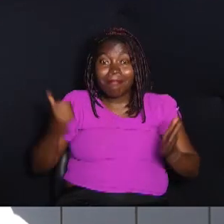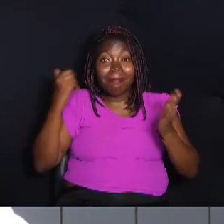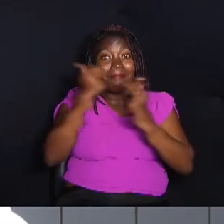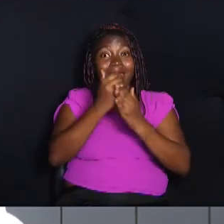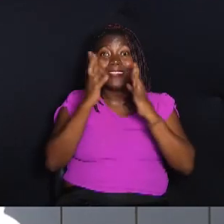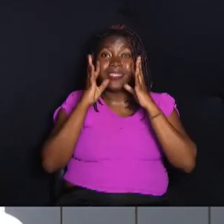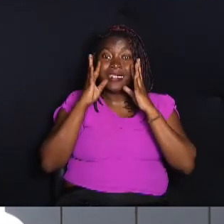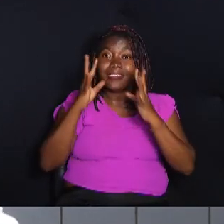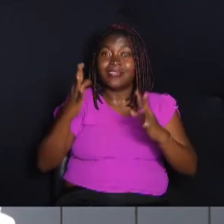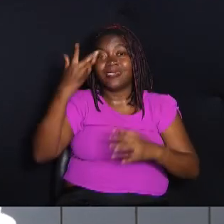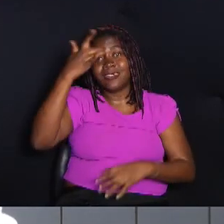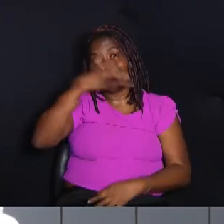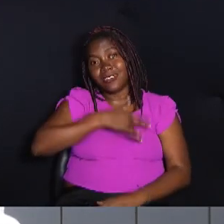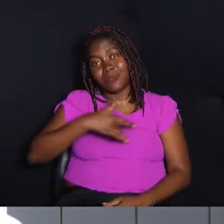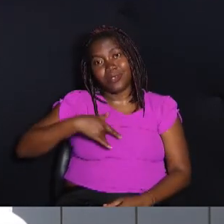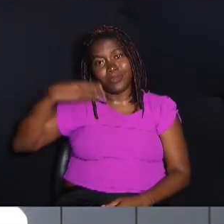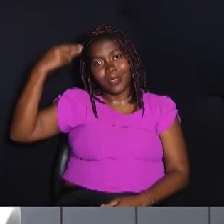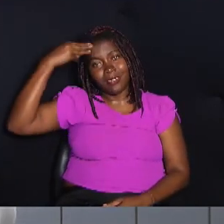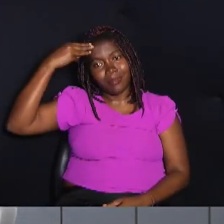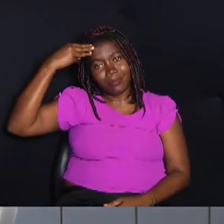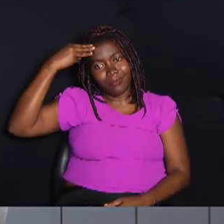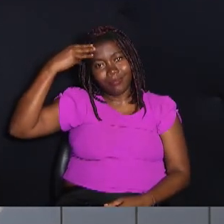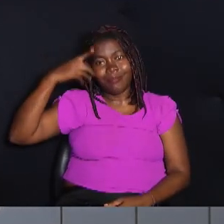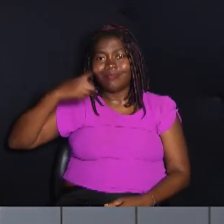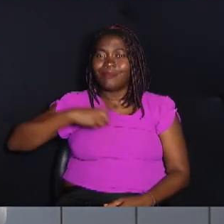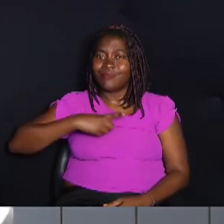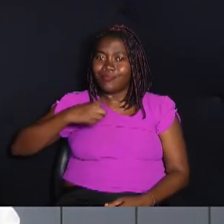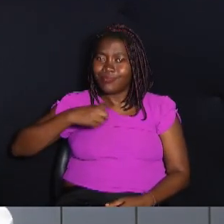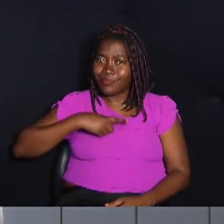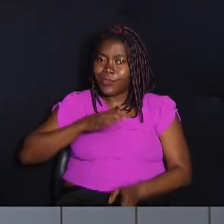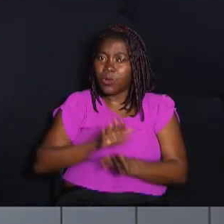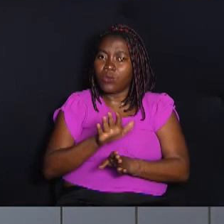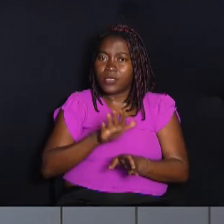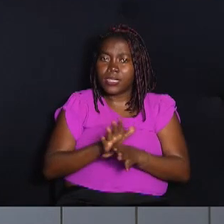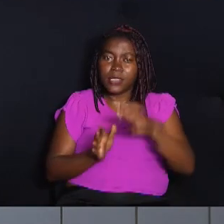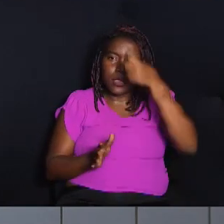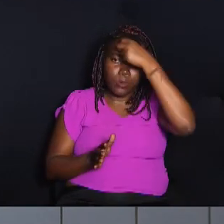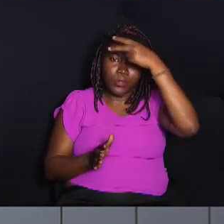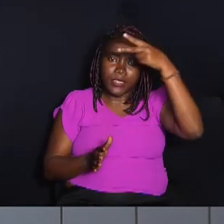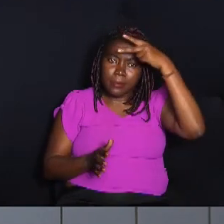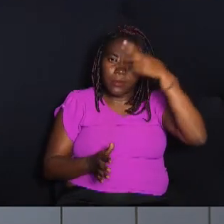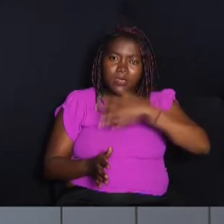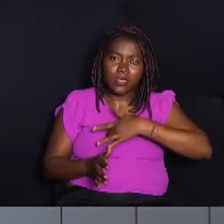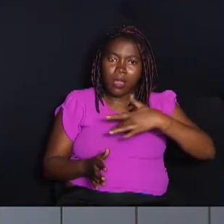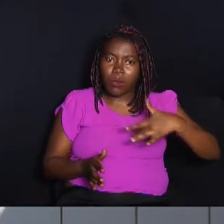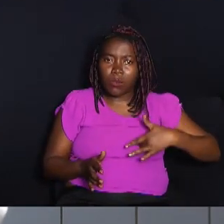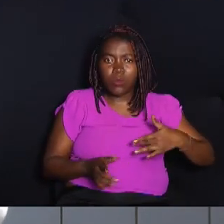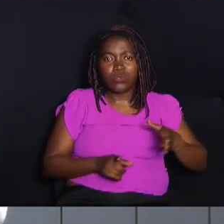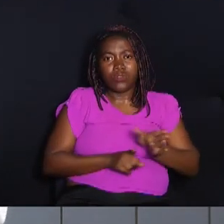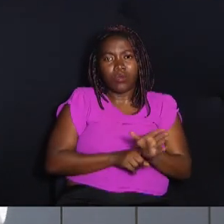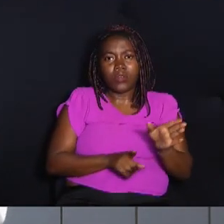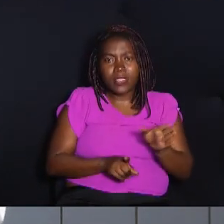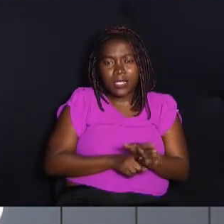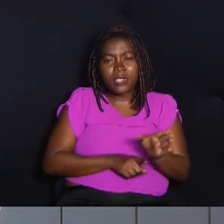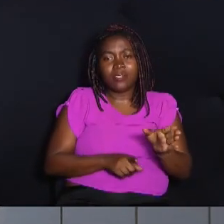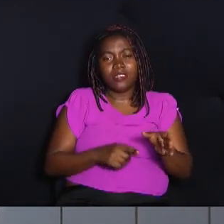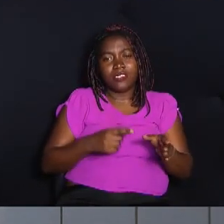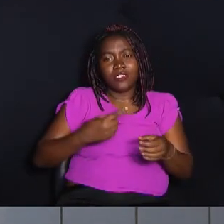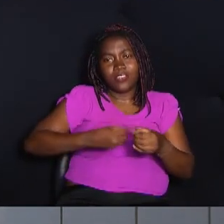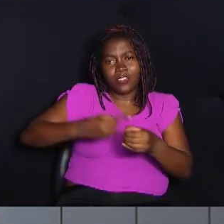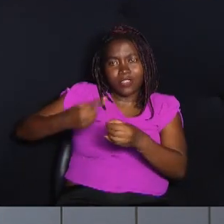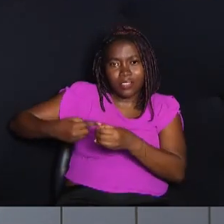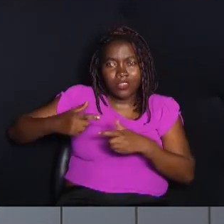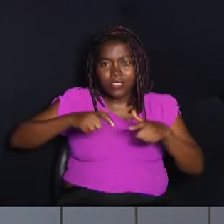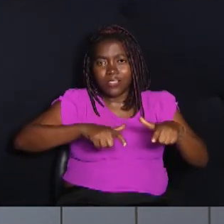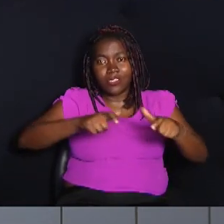à saúde mental. A gente tem no Conselho Municipal de Saúde, nos conselhos distritais, nos conselhos locais, esse